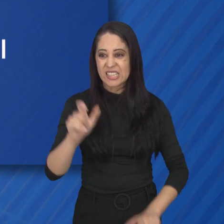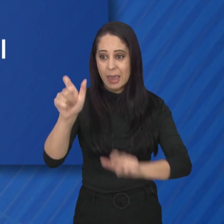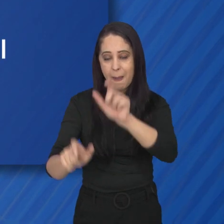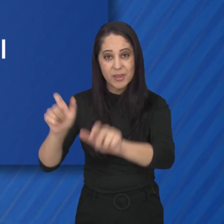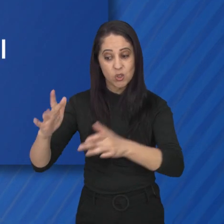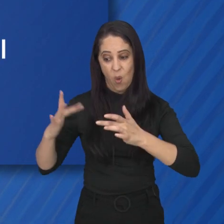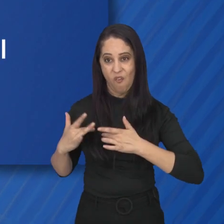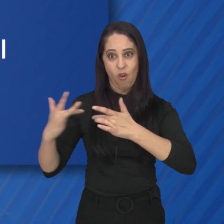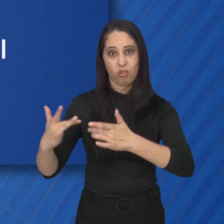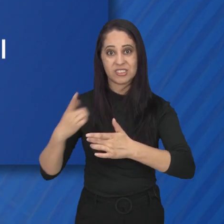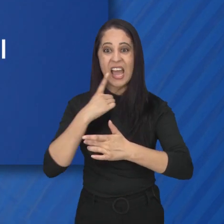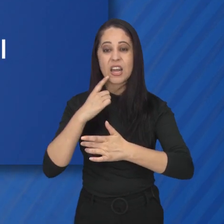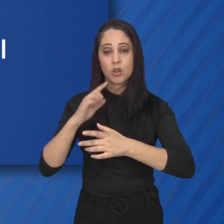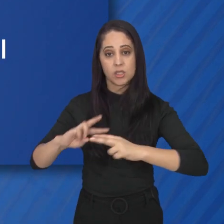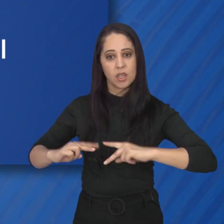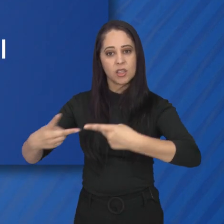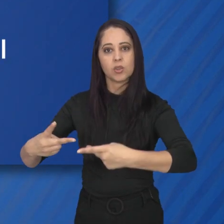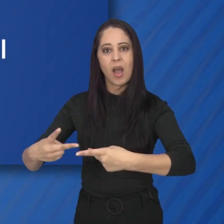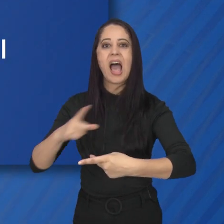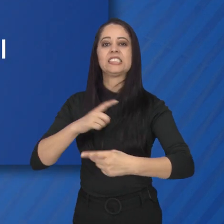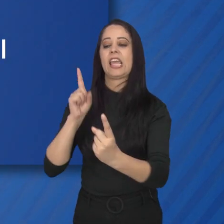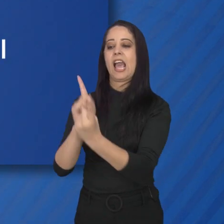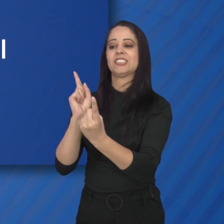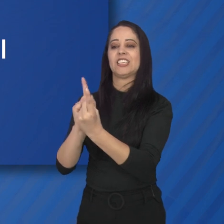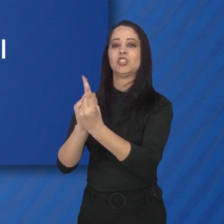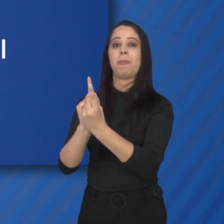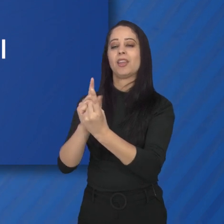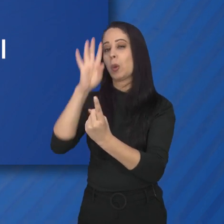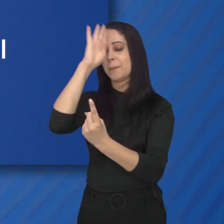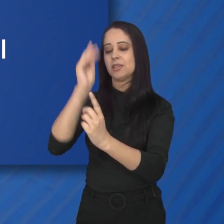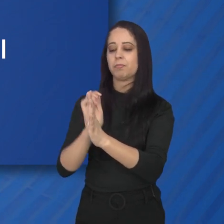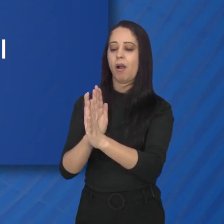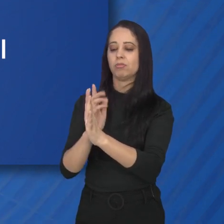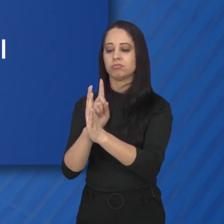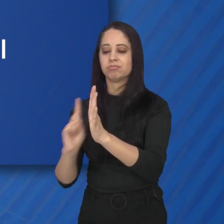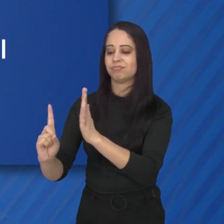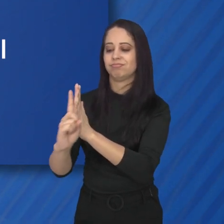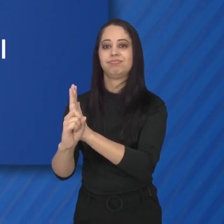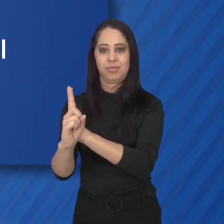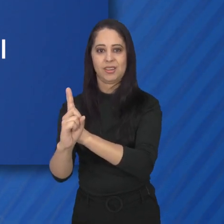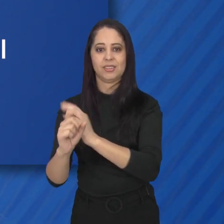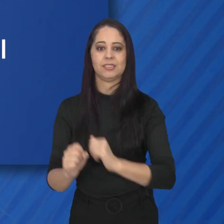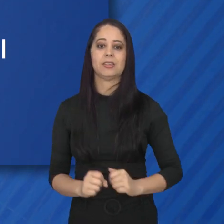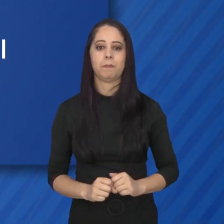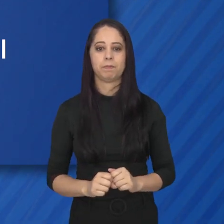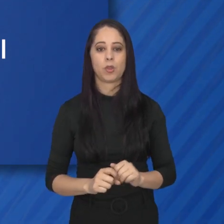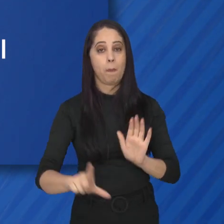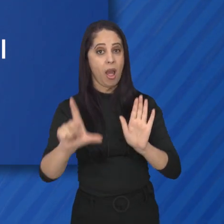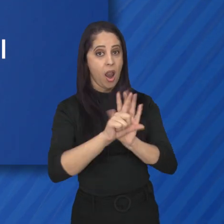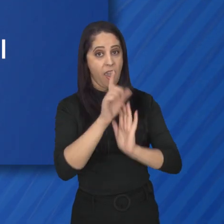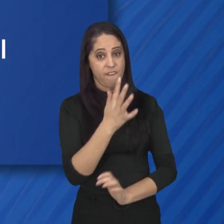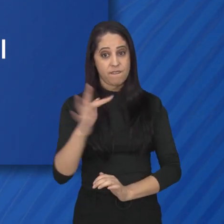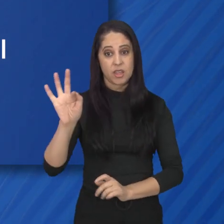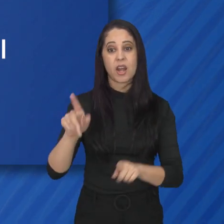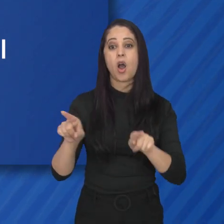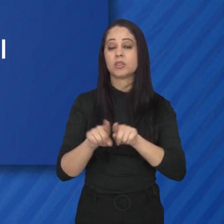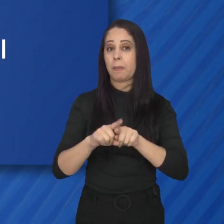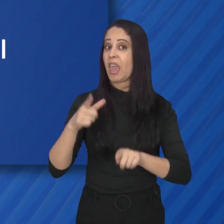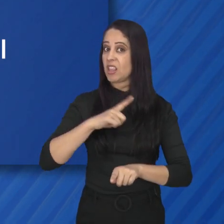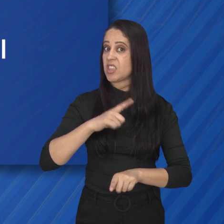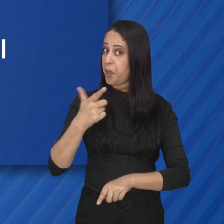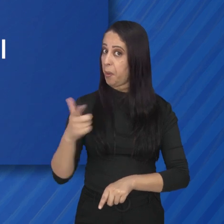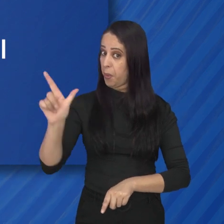plasma. Assim, cada doação pode salvar pelo menos 3 vidas. Por isso, quanto mais doadores, melhor. Mas segundo o